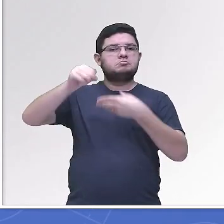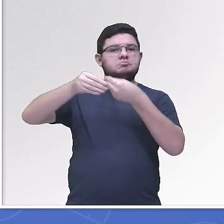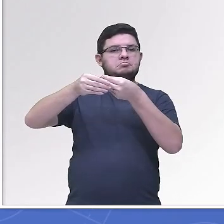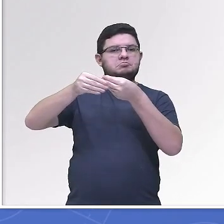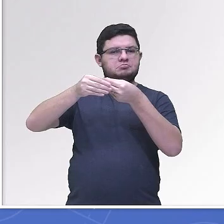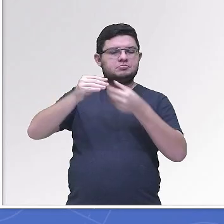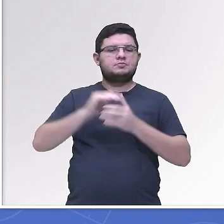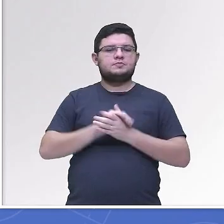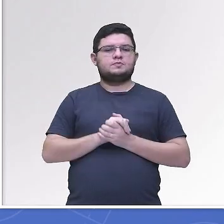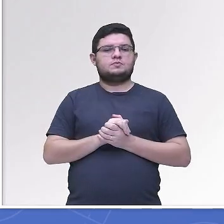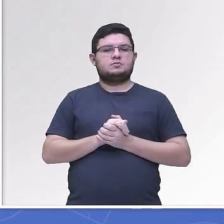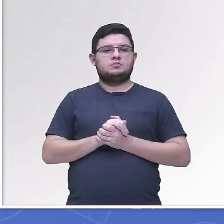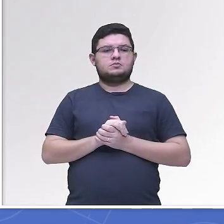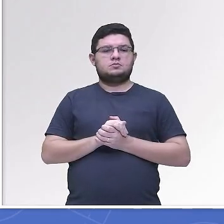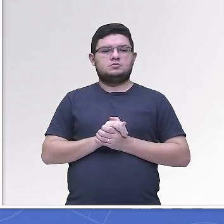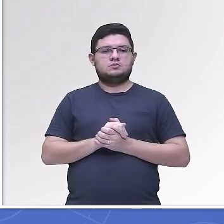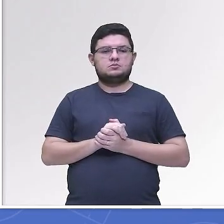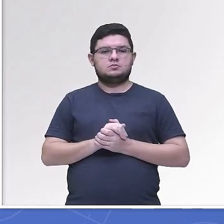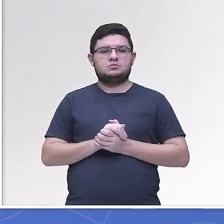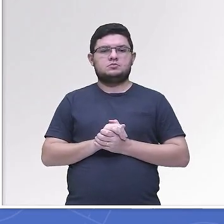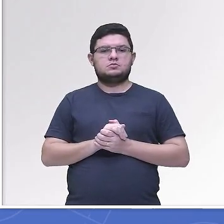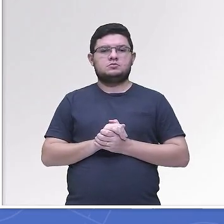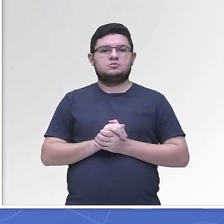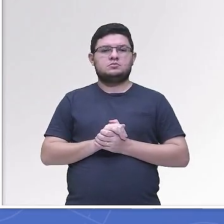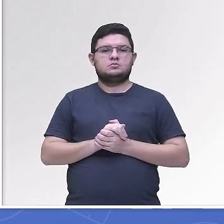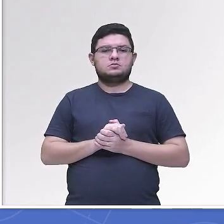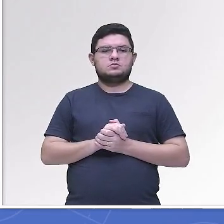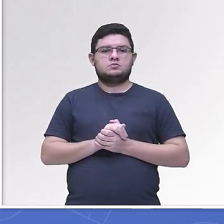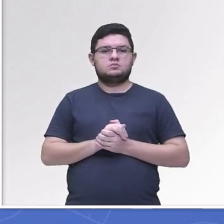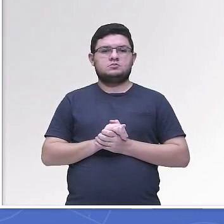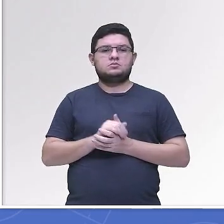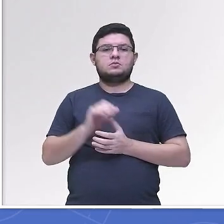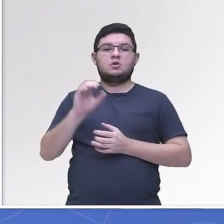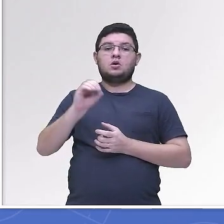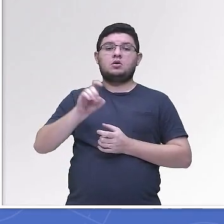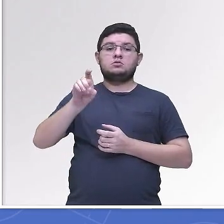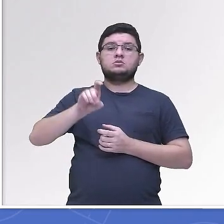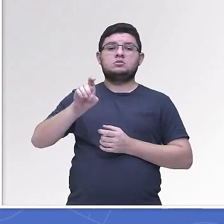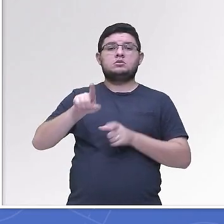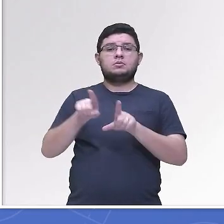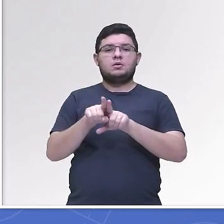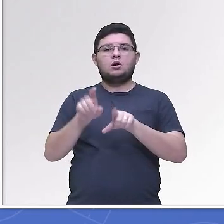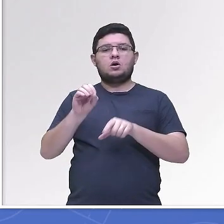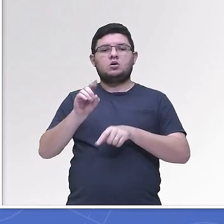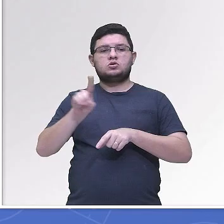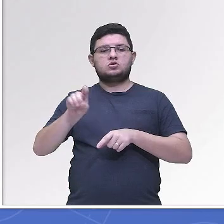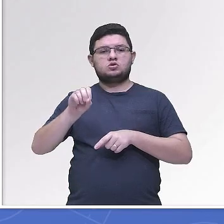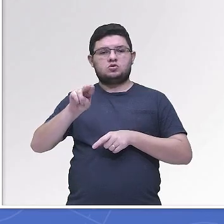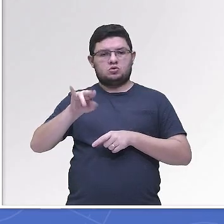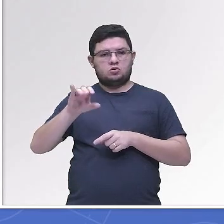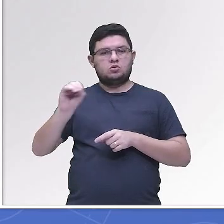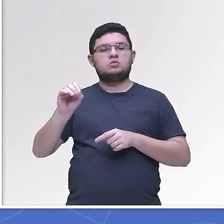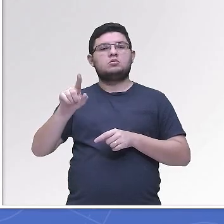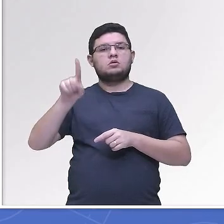e o ozônio são substâncias distintas, embora constituídas por átomos de um mesmo elemento químico.